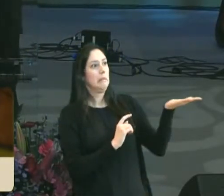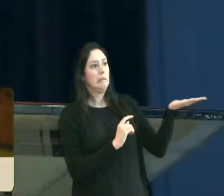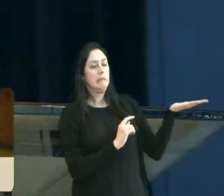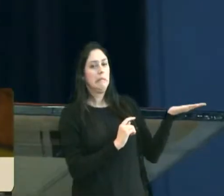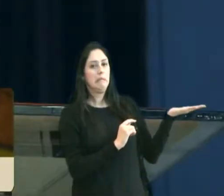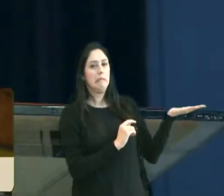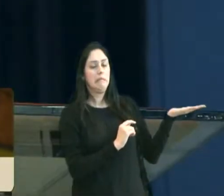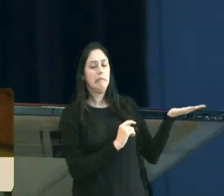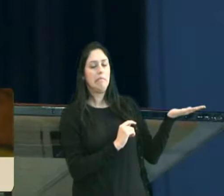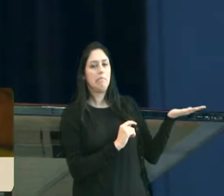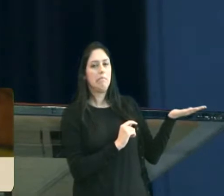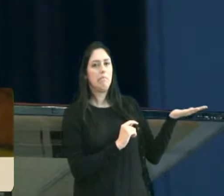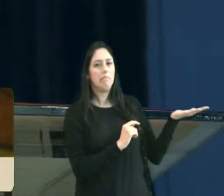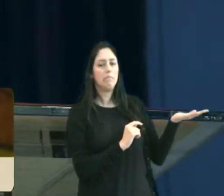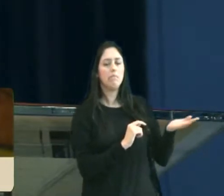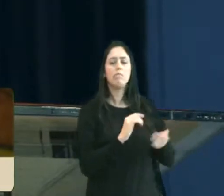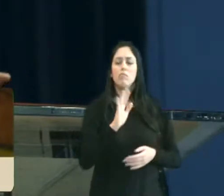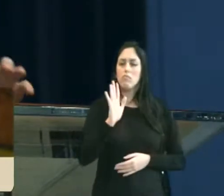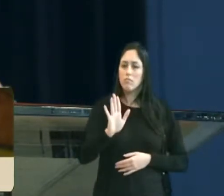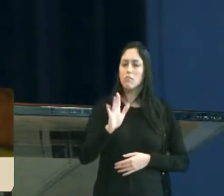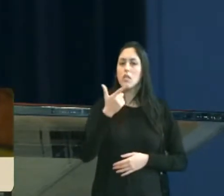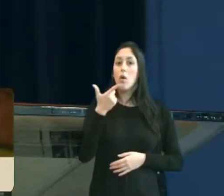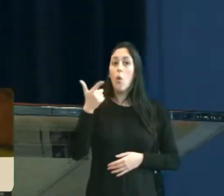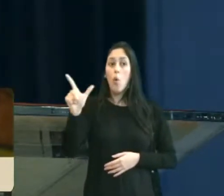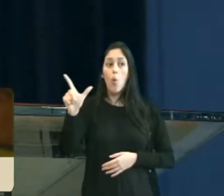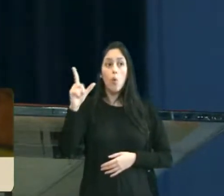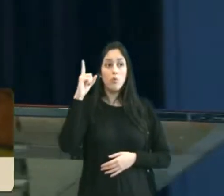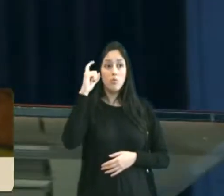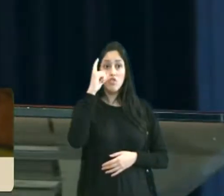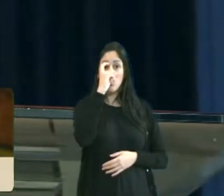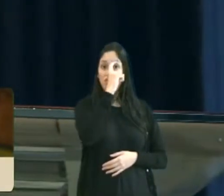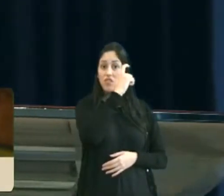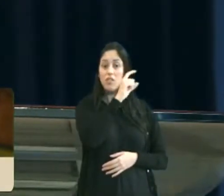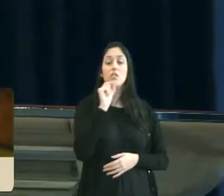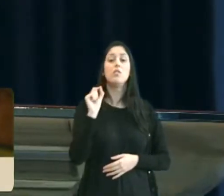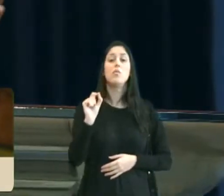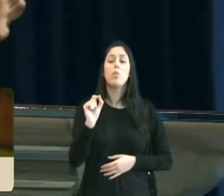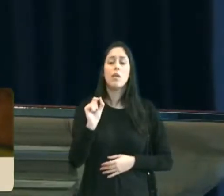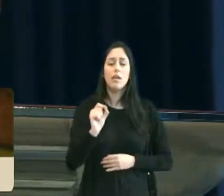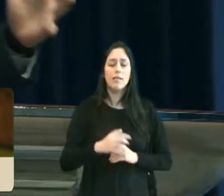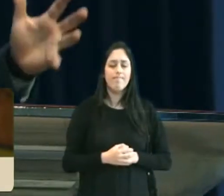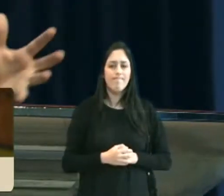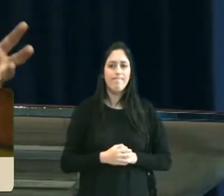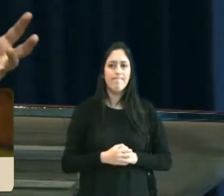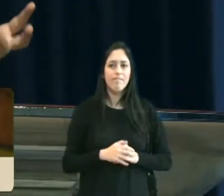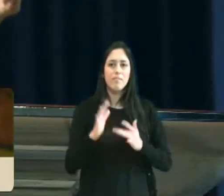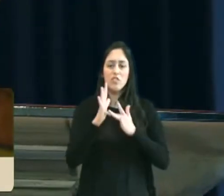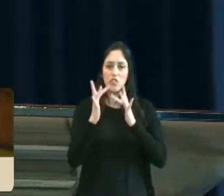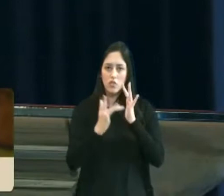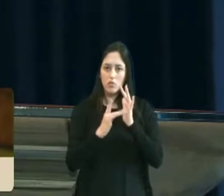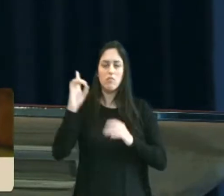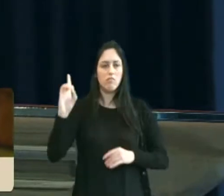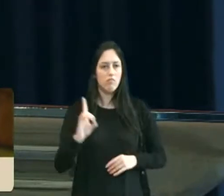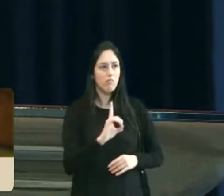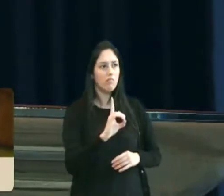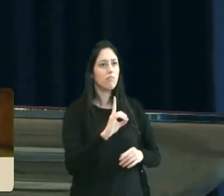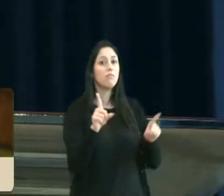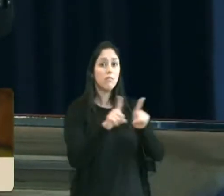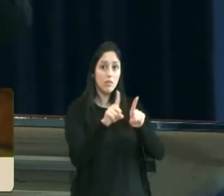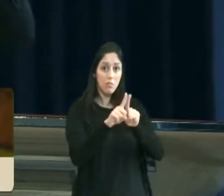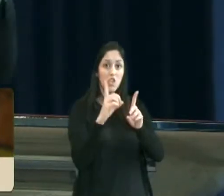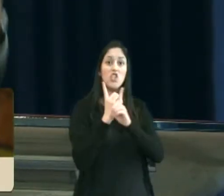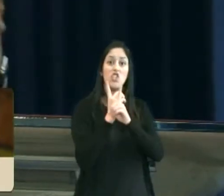mar. Eu creio que um outro grande desafio que Jesus e os discípulos enfrentaram ao